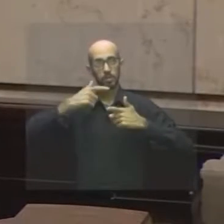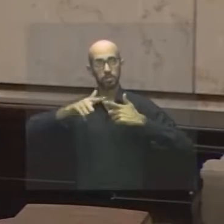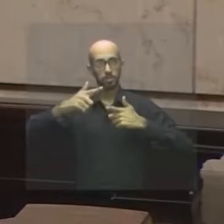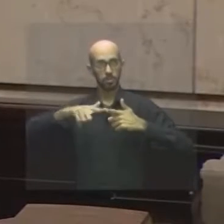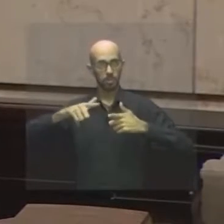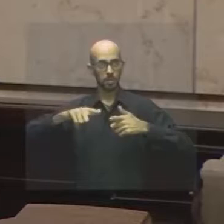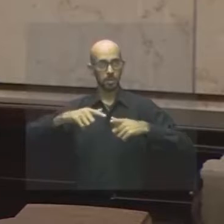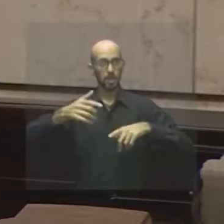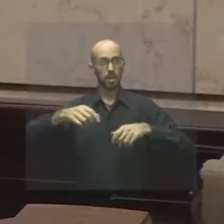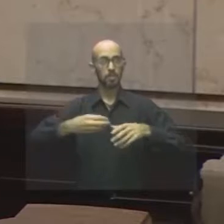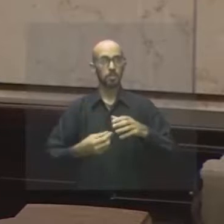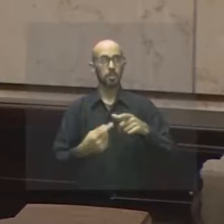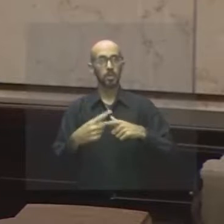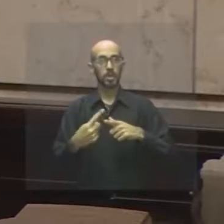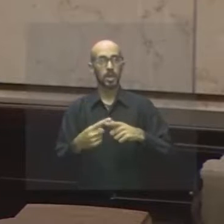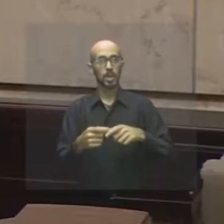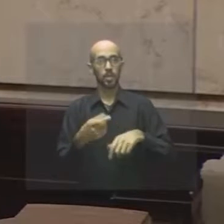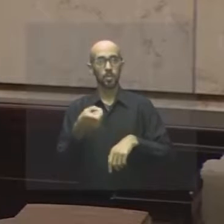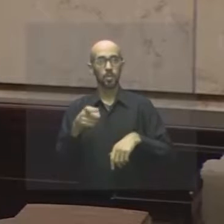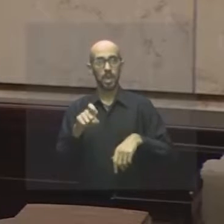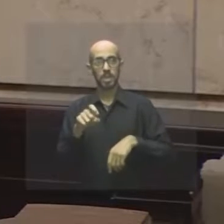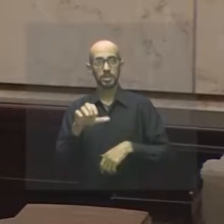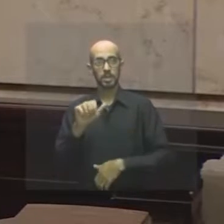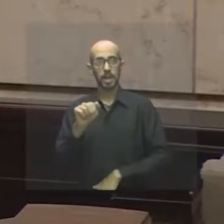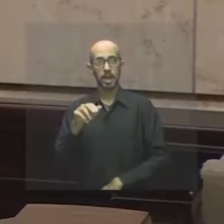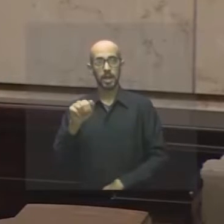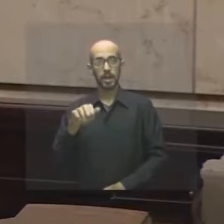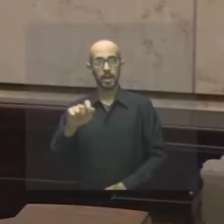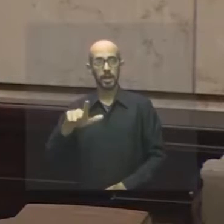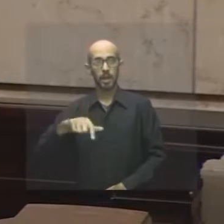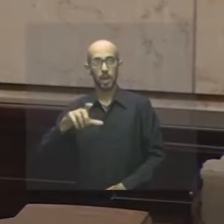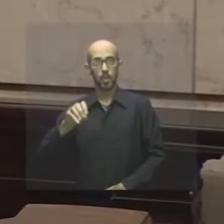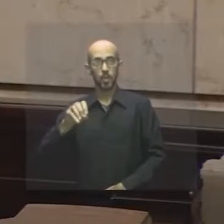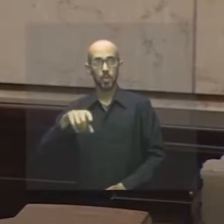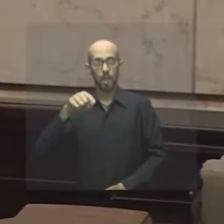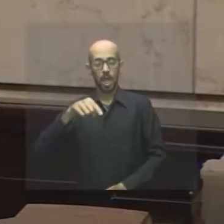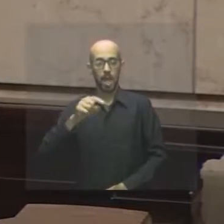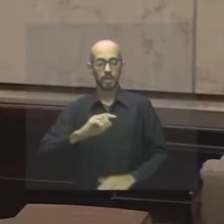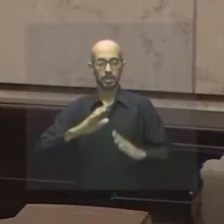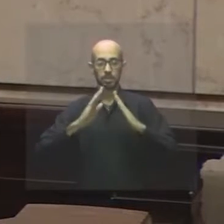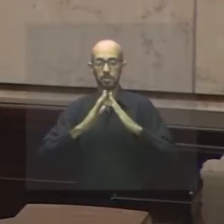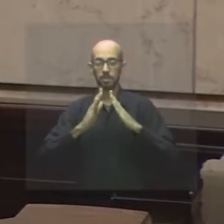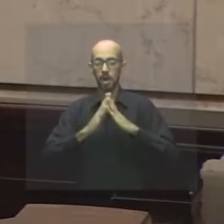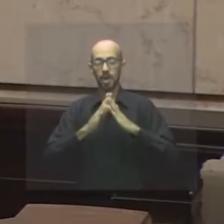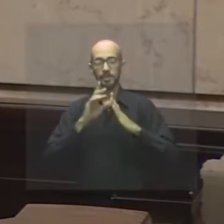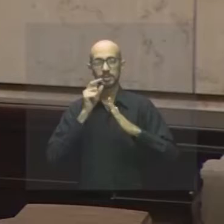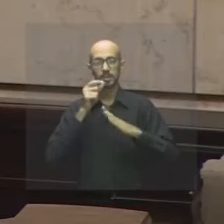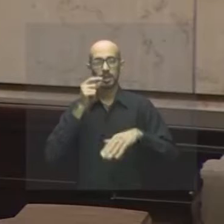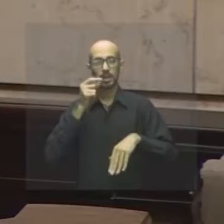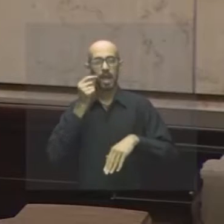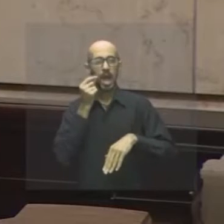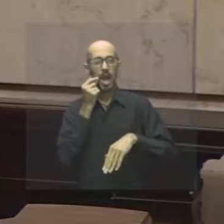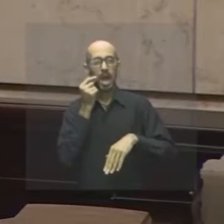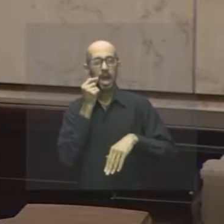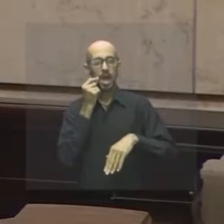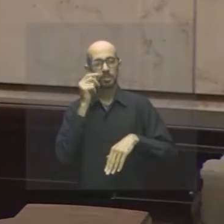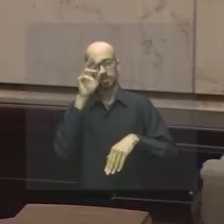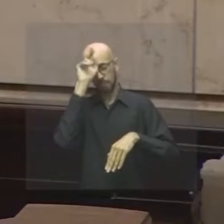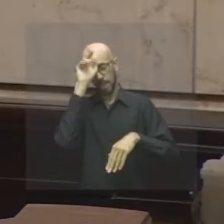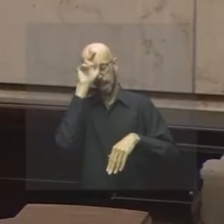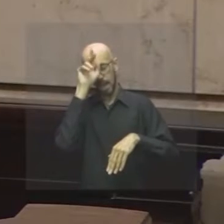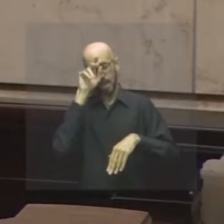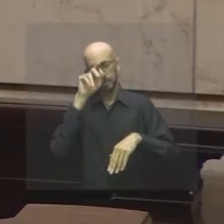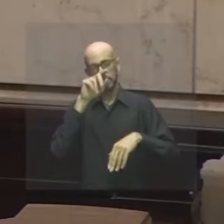ex-Canecão ali, hoje em dia, como habitação de ratos, baratas e ruínas, não é